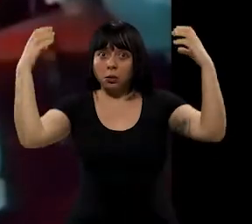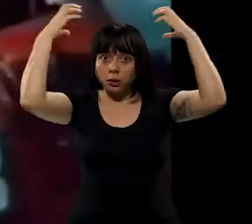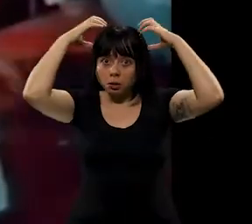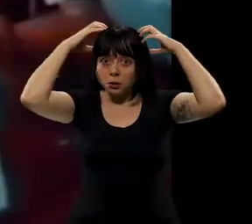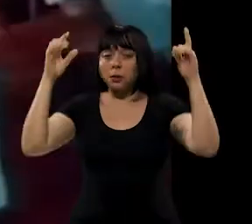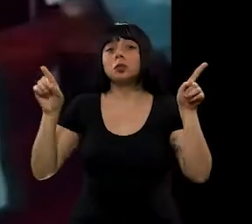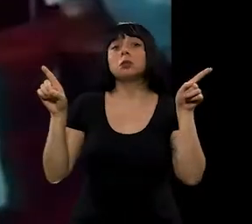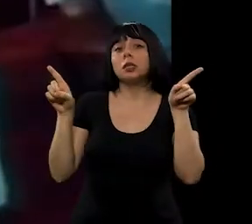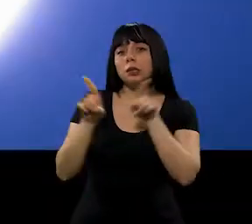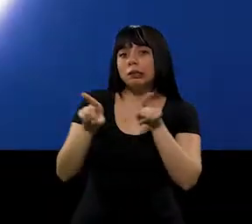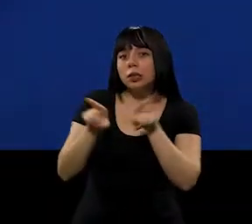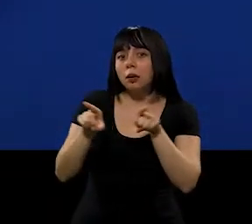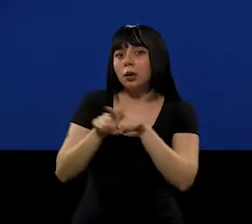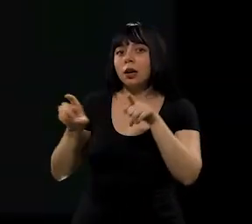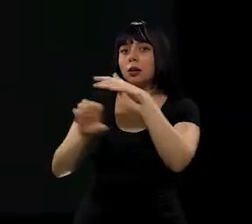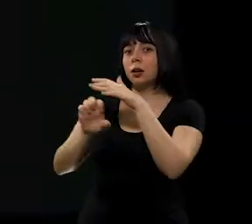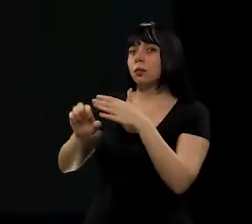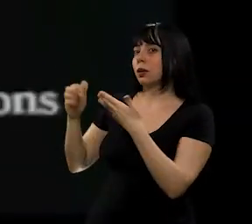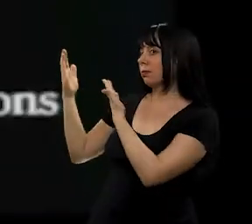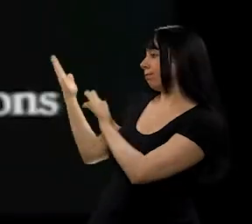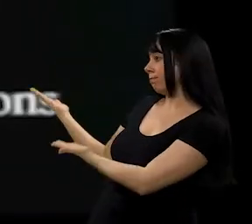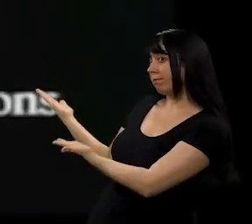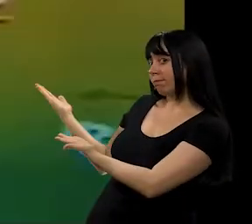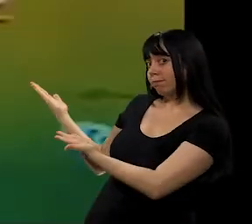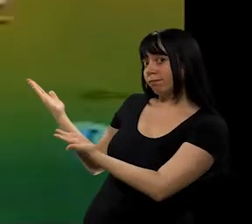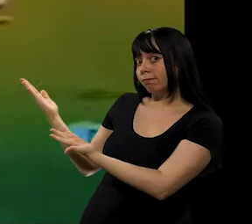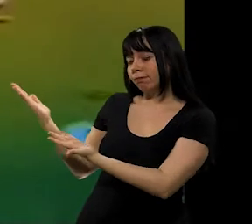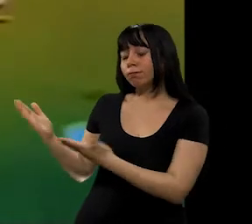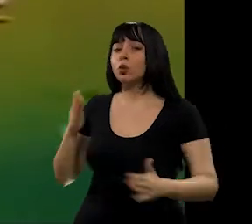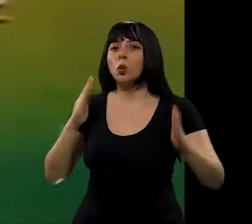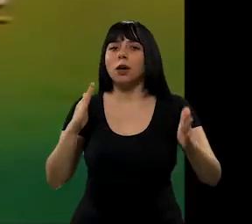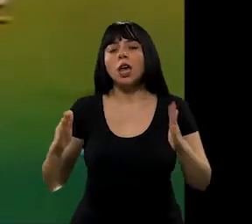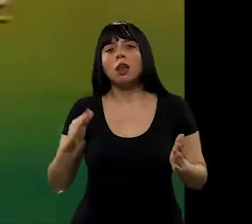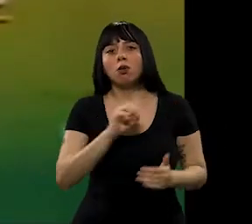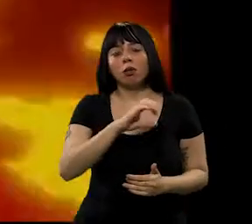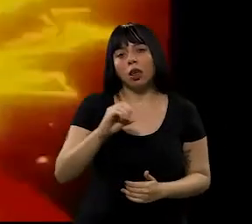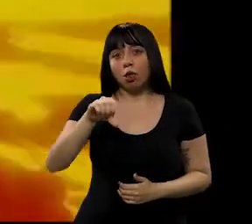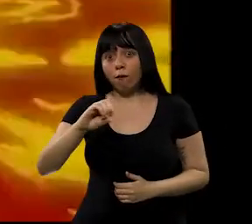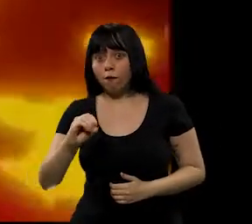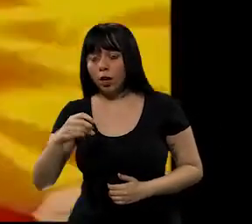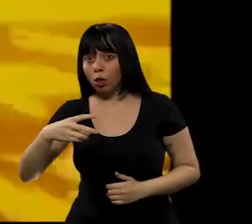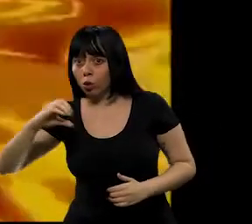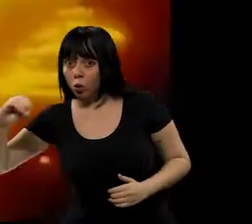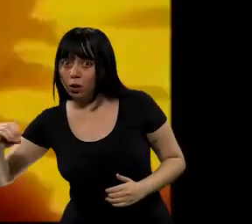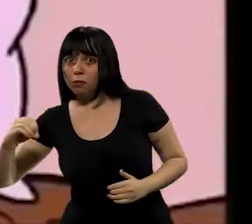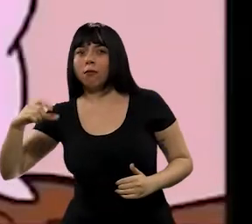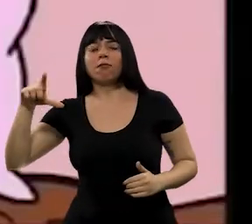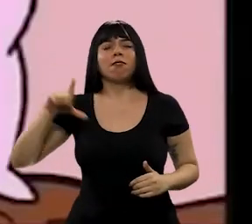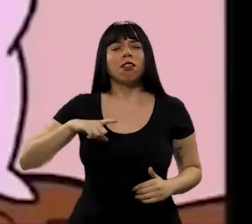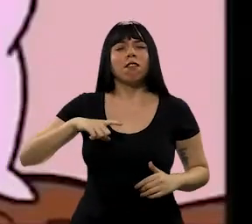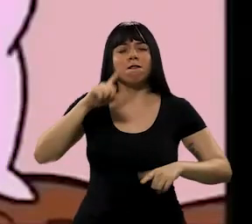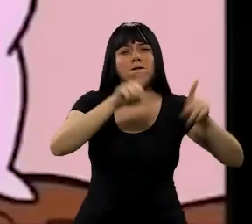anos dourados das grandes produtoras como Walt Disney e Hanna-Barbera. Afinal, os anos 80, 90 e 2000 trouxeram